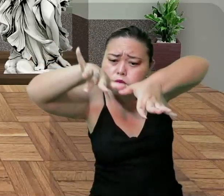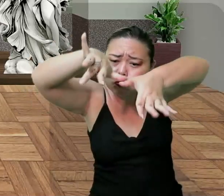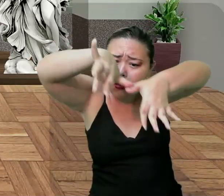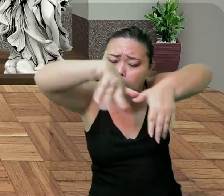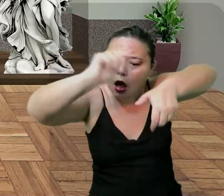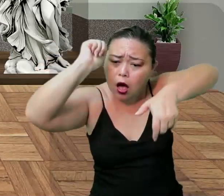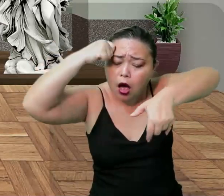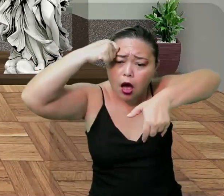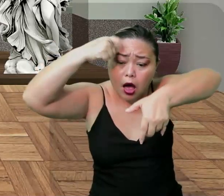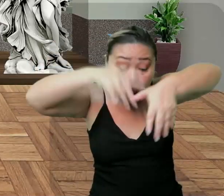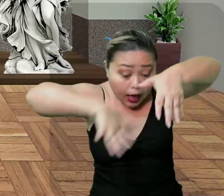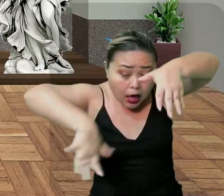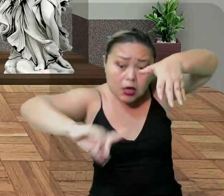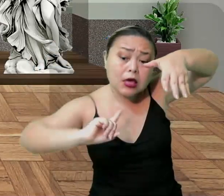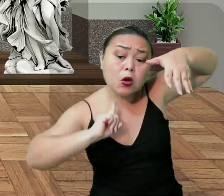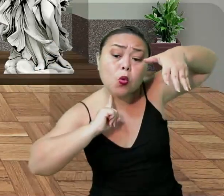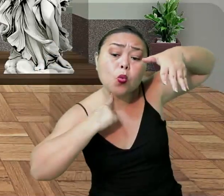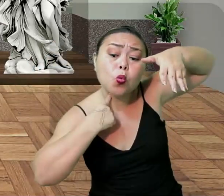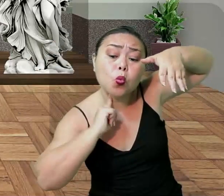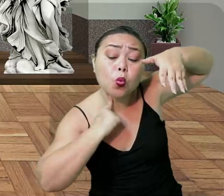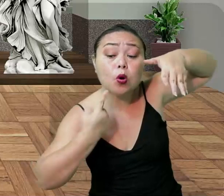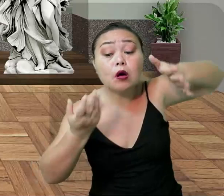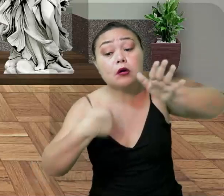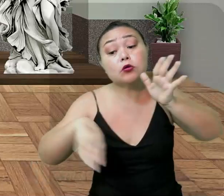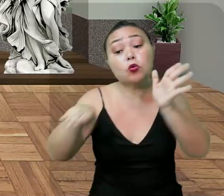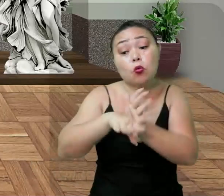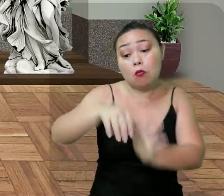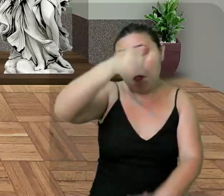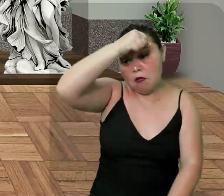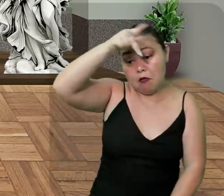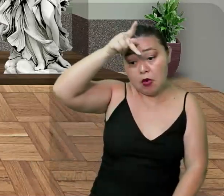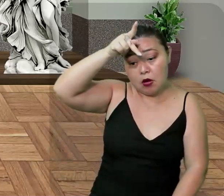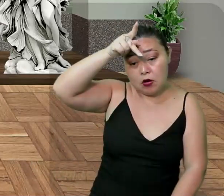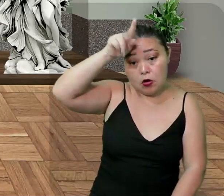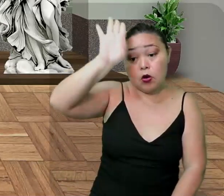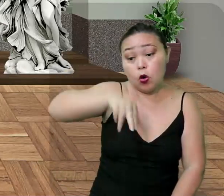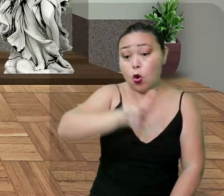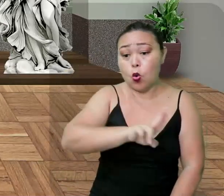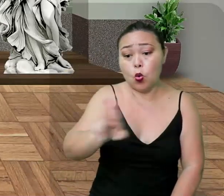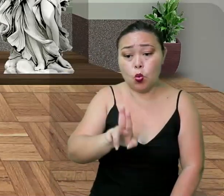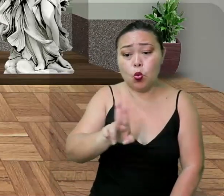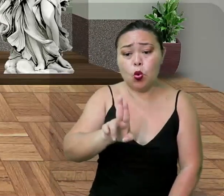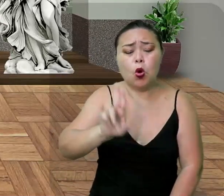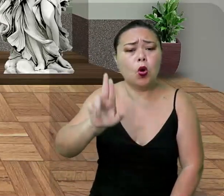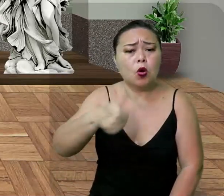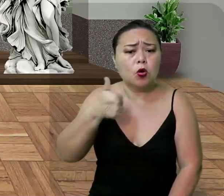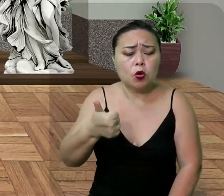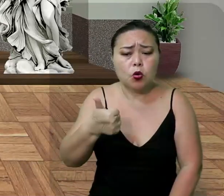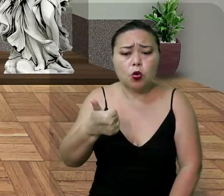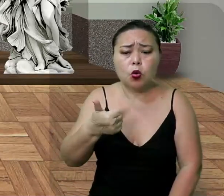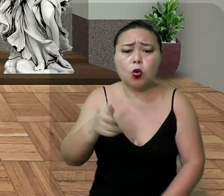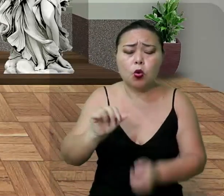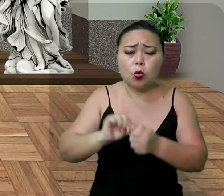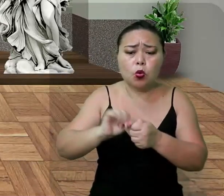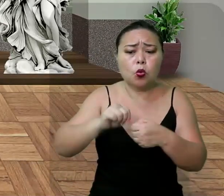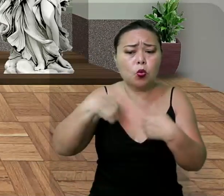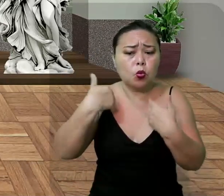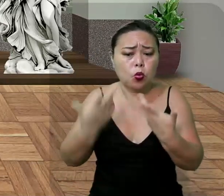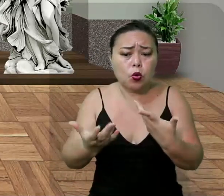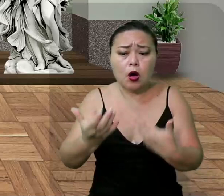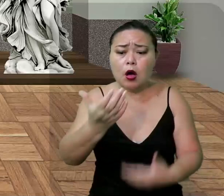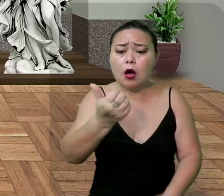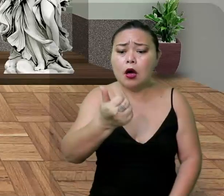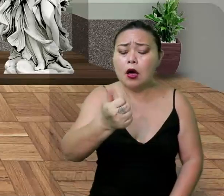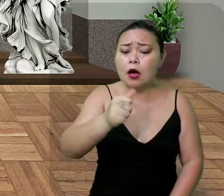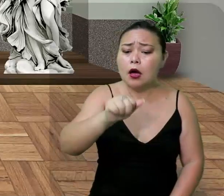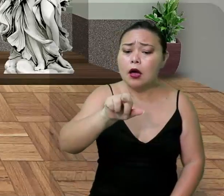A cidade era uma imundice. E aí entrou um prefeito na época, posso dizer aqui o nome, que foi o Louros, é para ele, o Carlinho